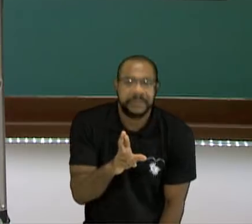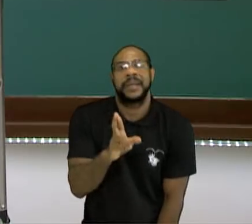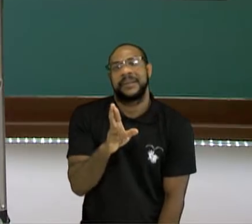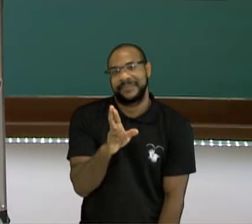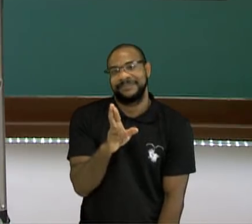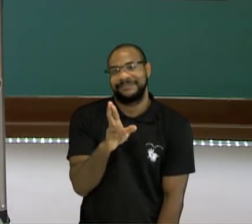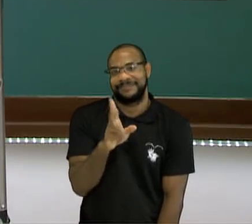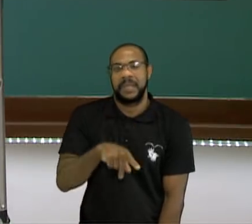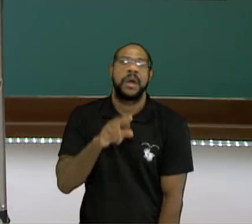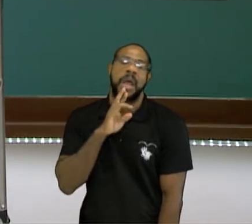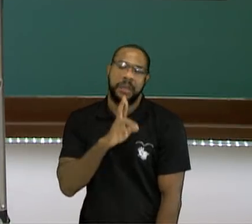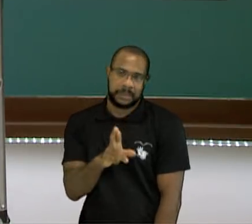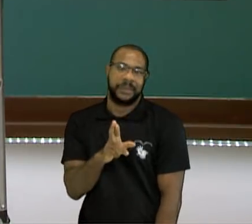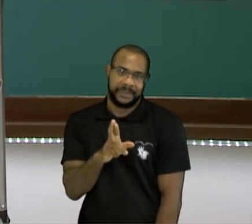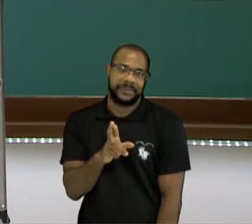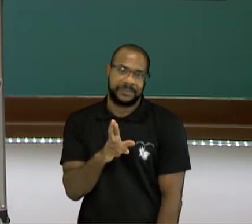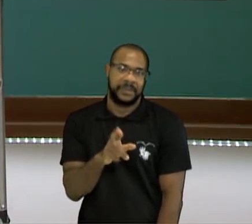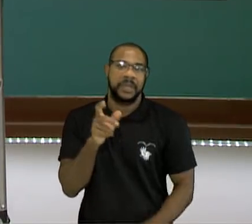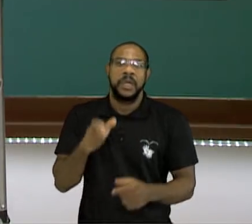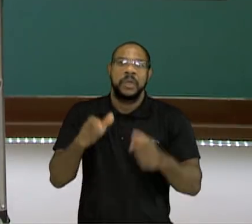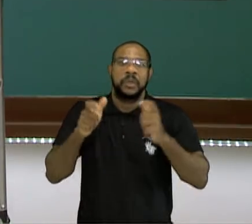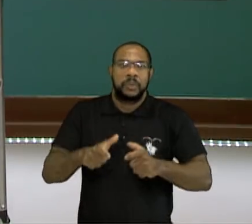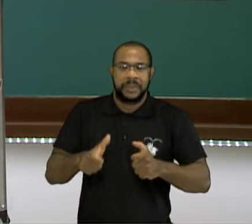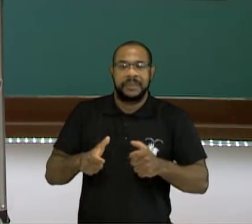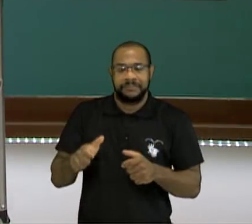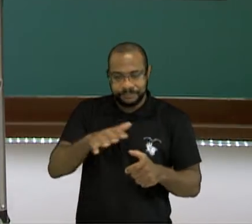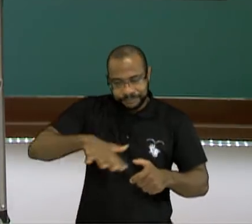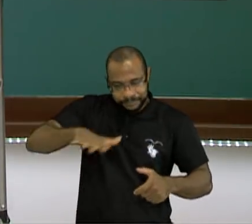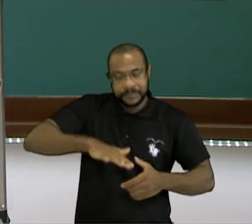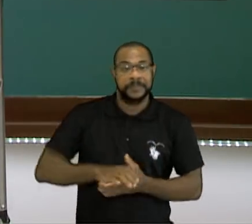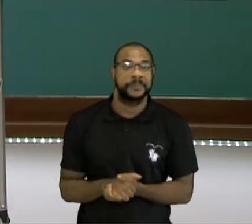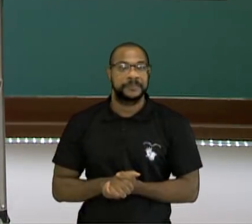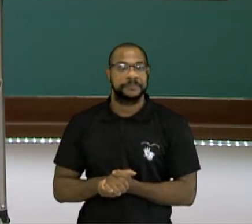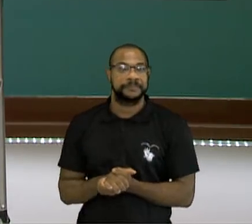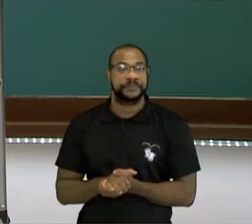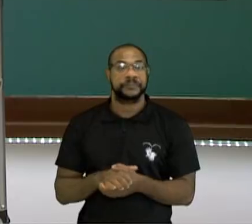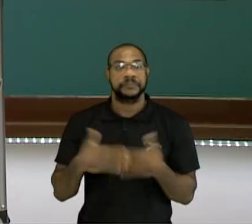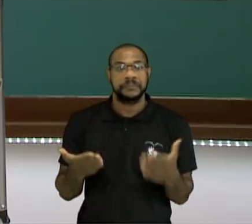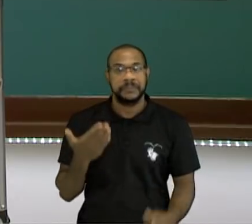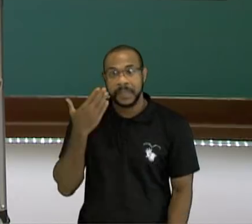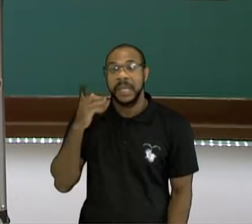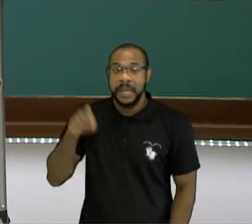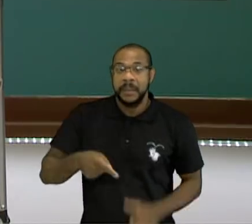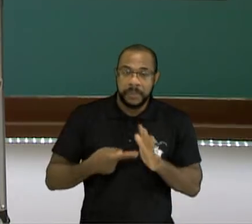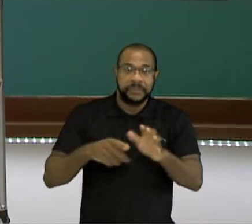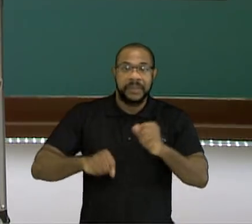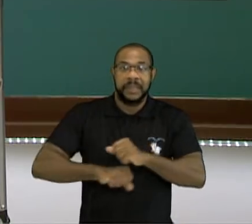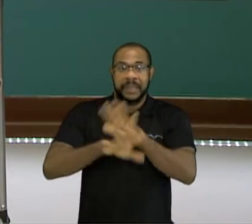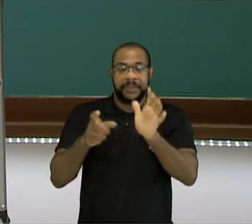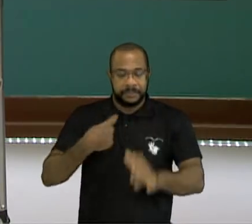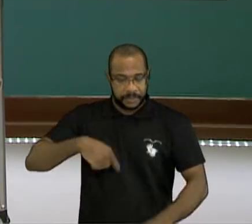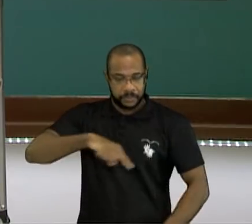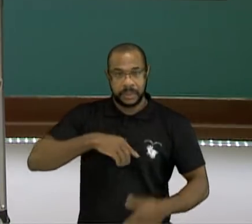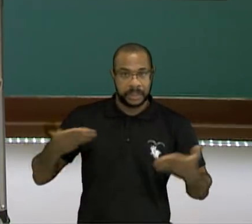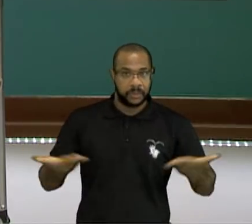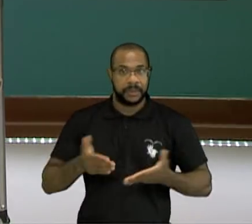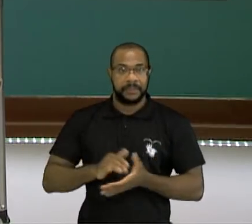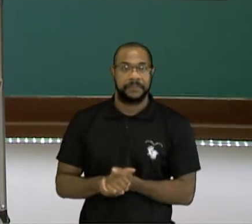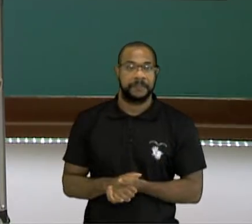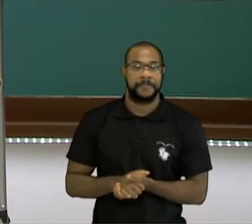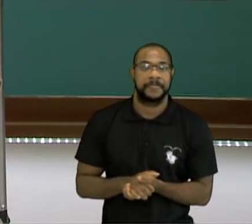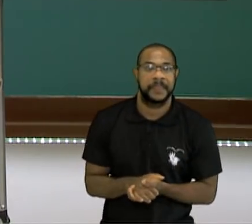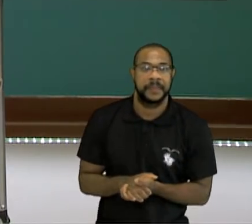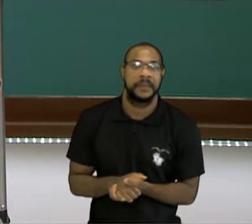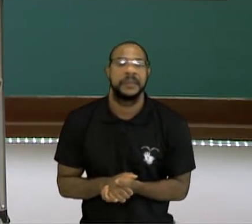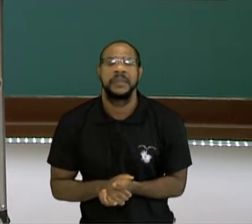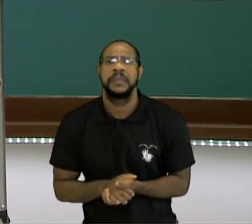sociedade e as paisagens, os espaços onde elas estão, né? Então, que fique claro para nós ali. E aí a gente